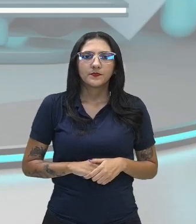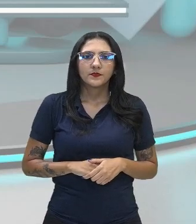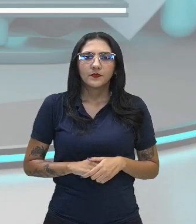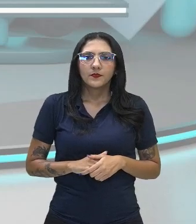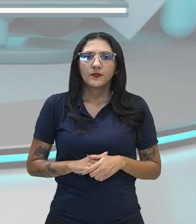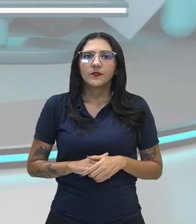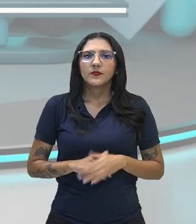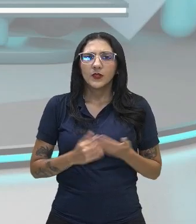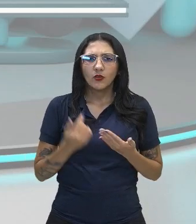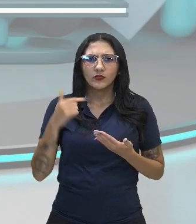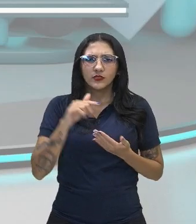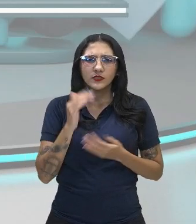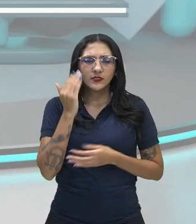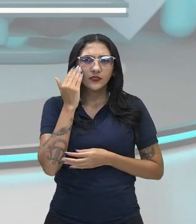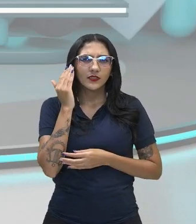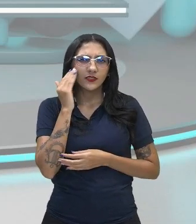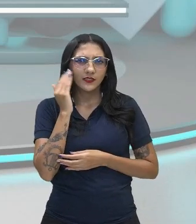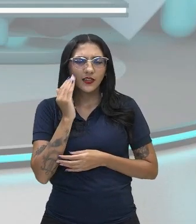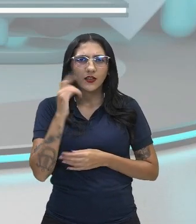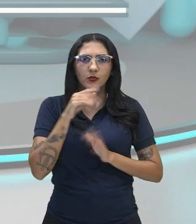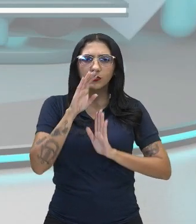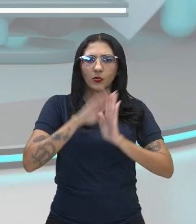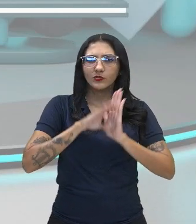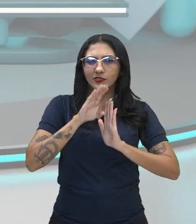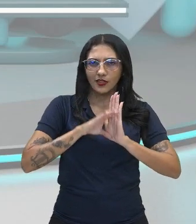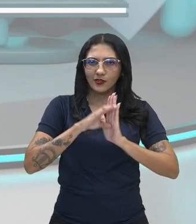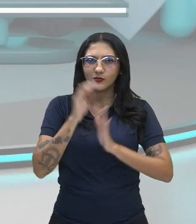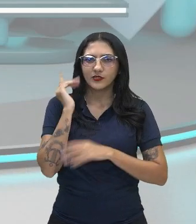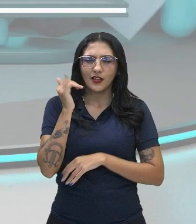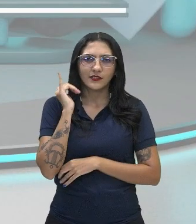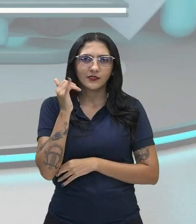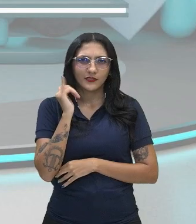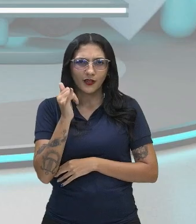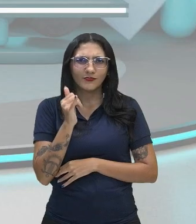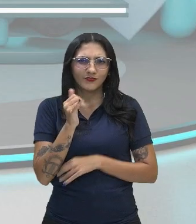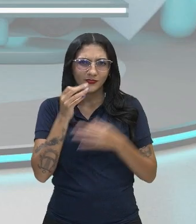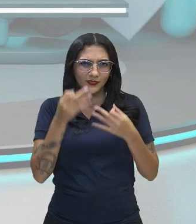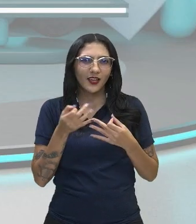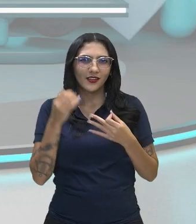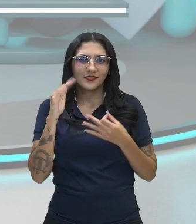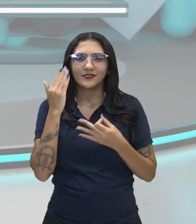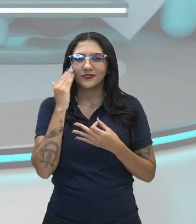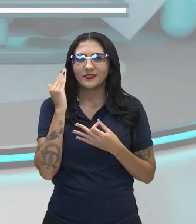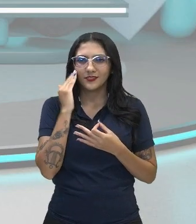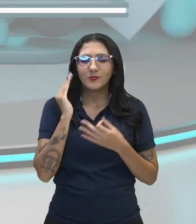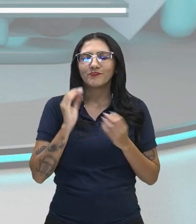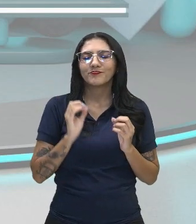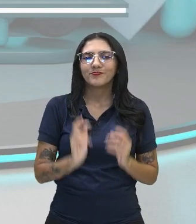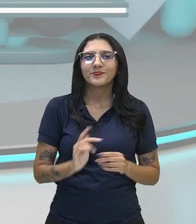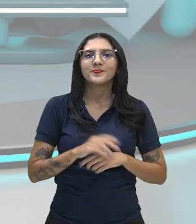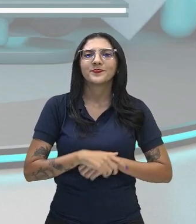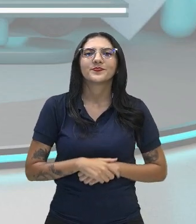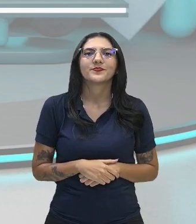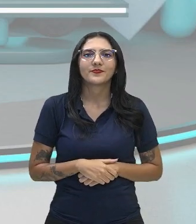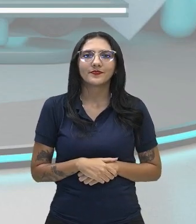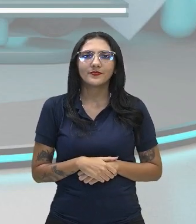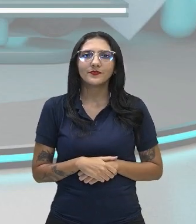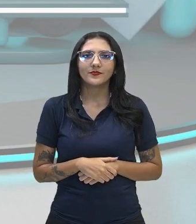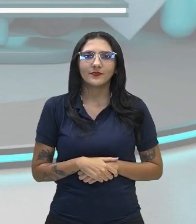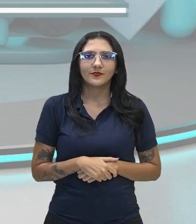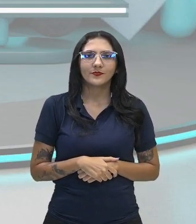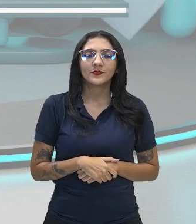o conceito de narração? Ficou? Você entendeu, então? Muito bem. Então, vamos